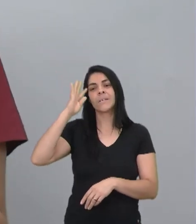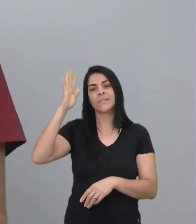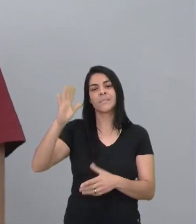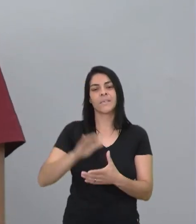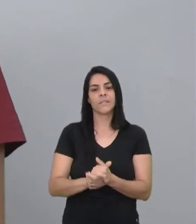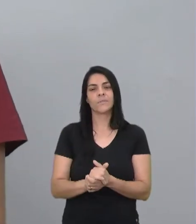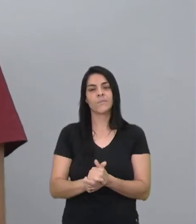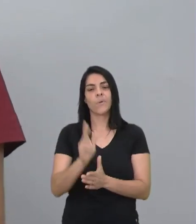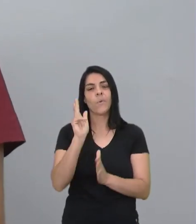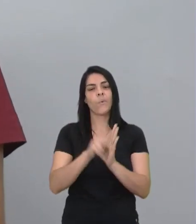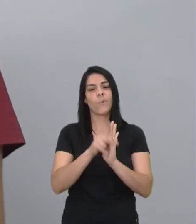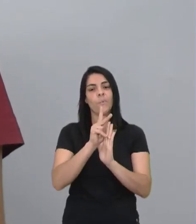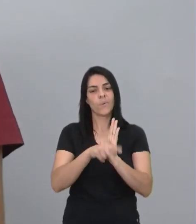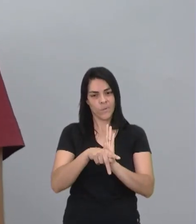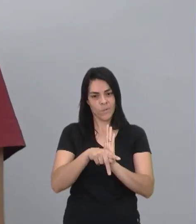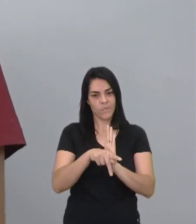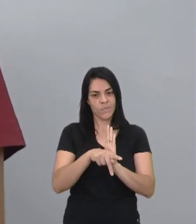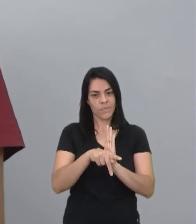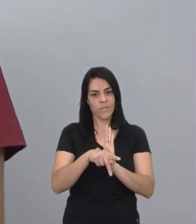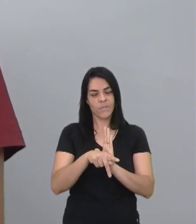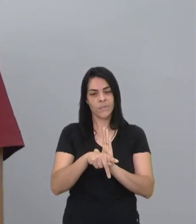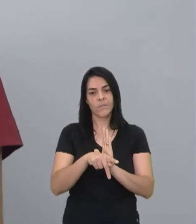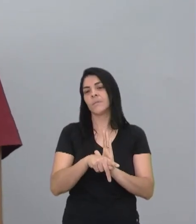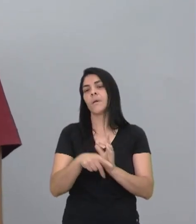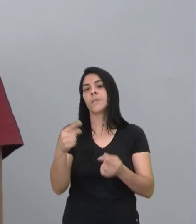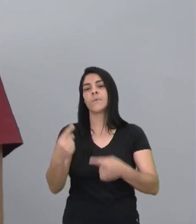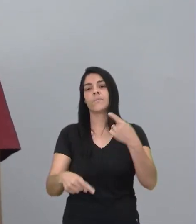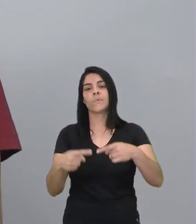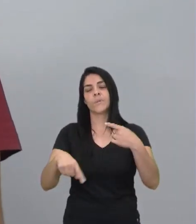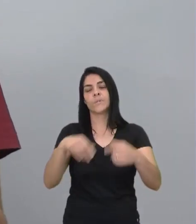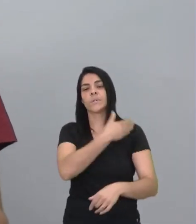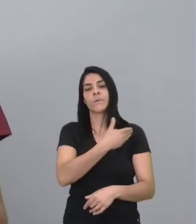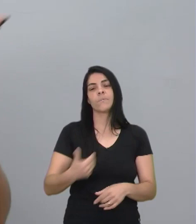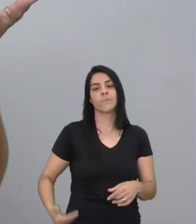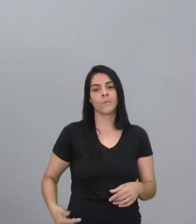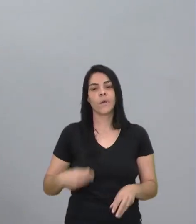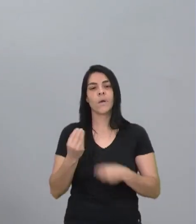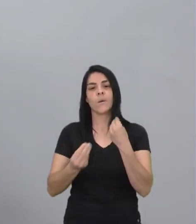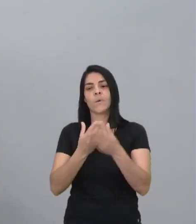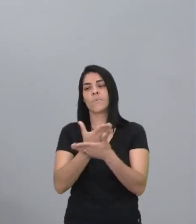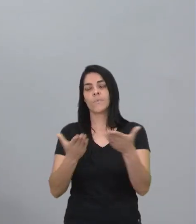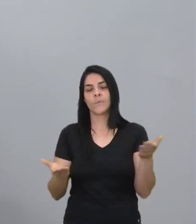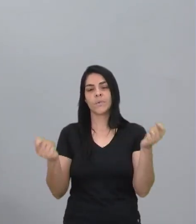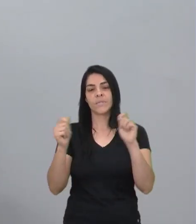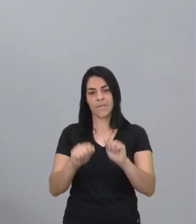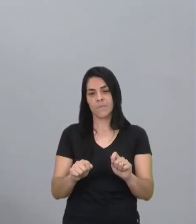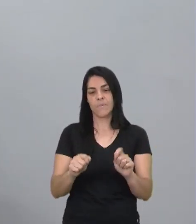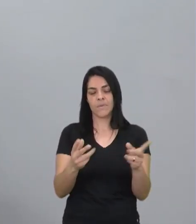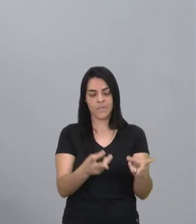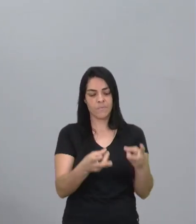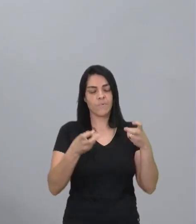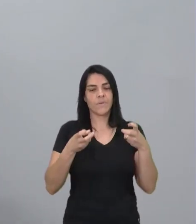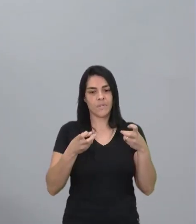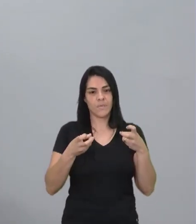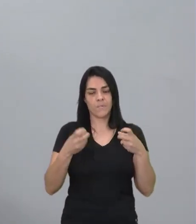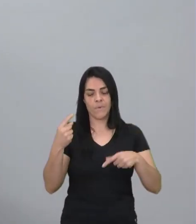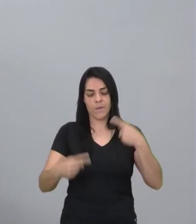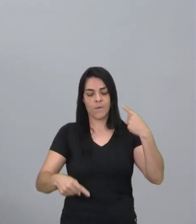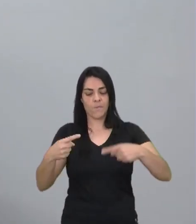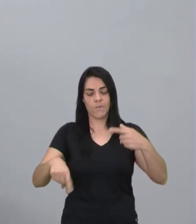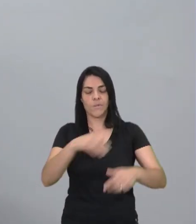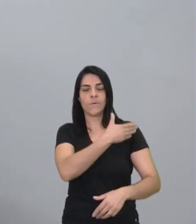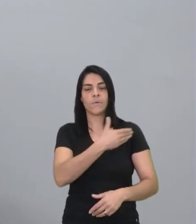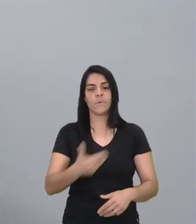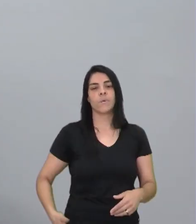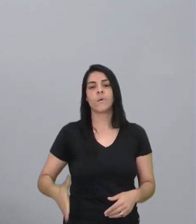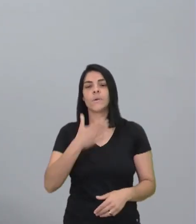os projetos, né, no ciclo aí de políticas públicas. Então, como a gente pode tanto olhar políticas públicas que melhorem a